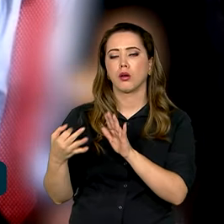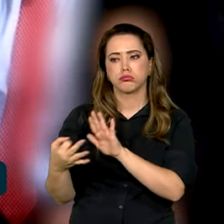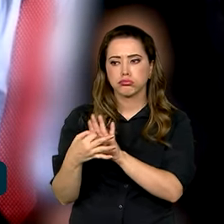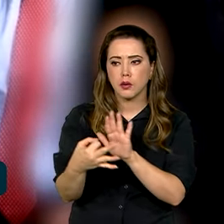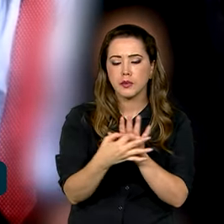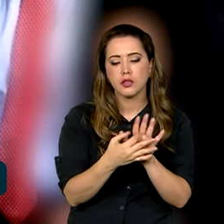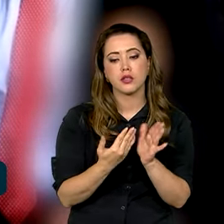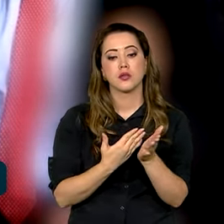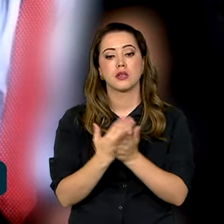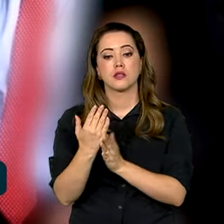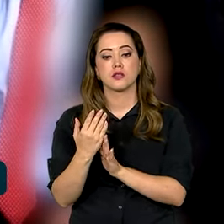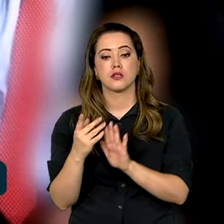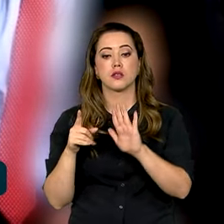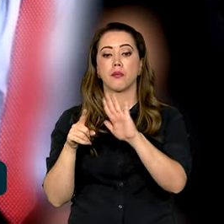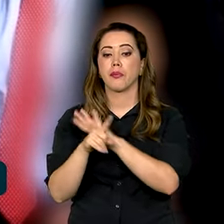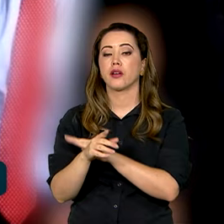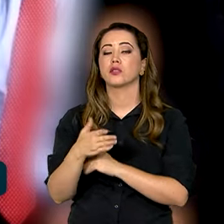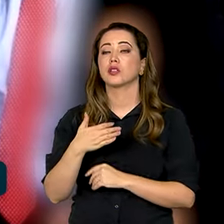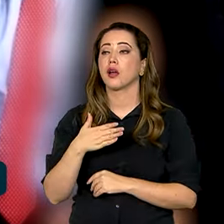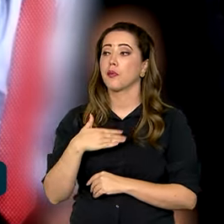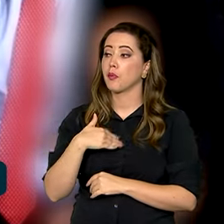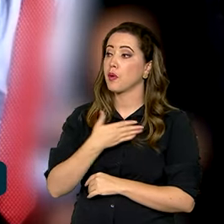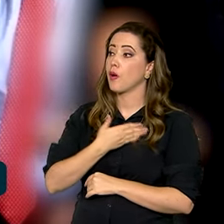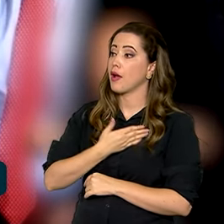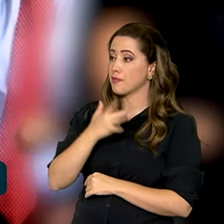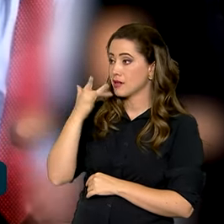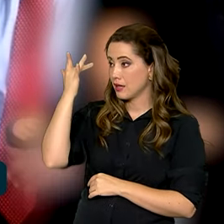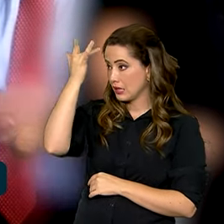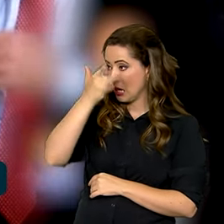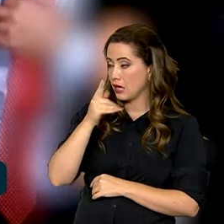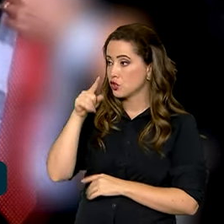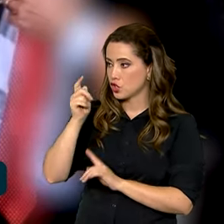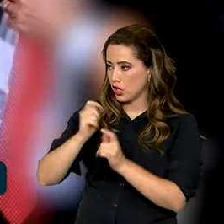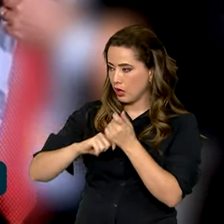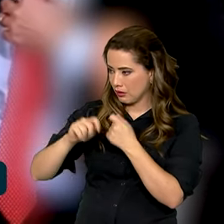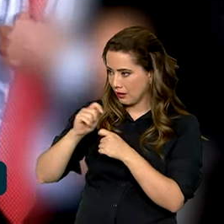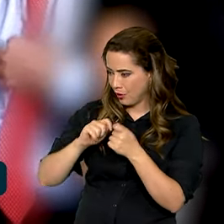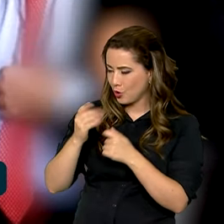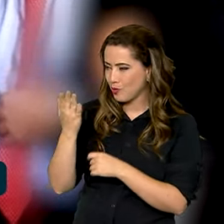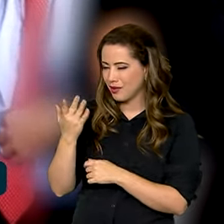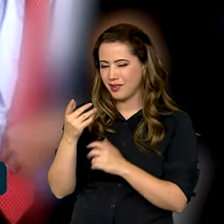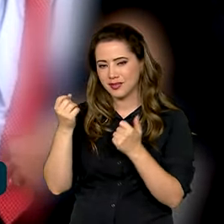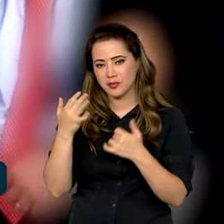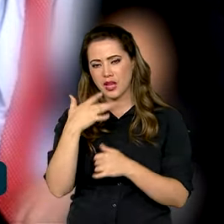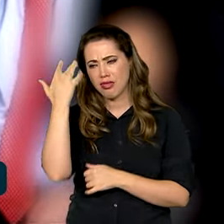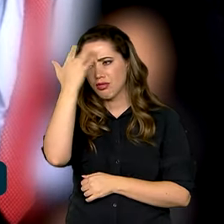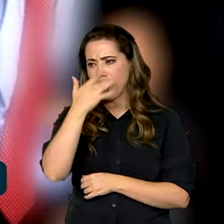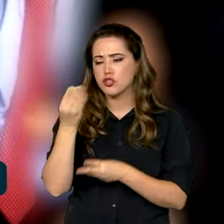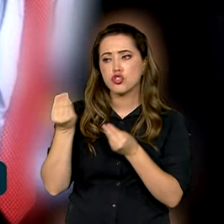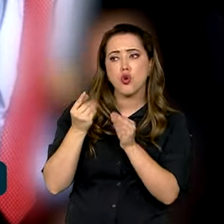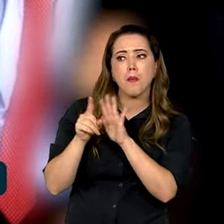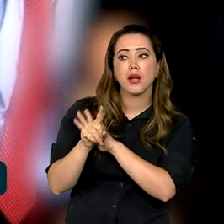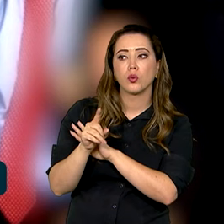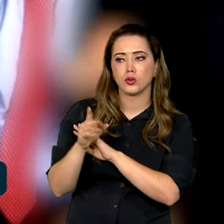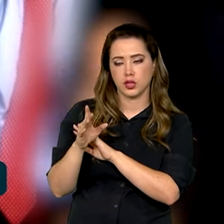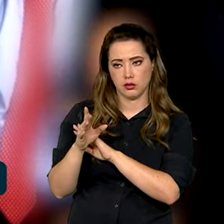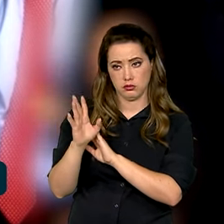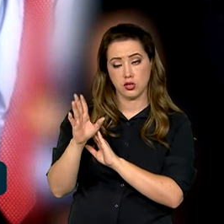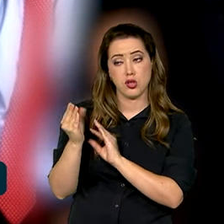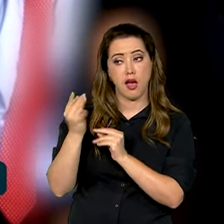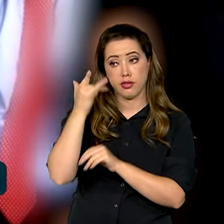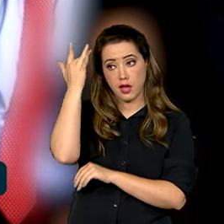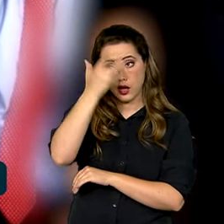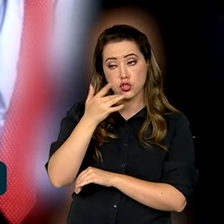queria começar perguntando para o companheiro Haddad, que é o nosso ministro da Economia. Haddad, como é que você viu a